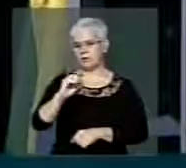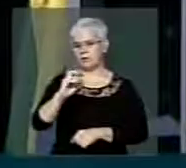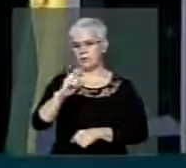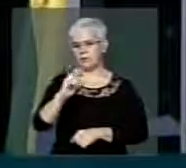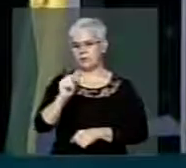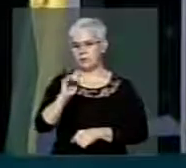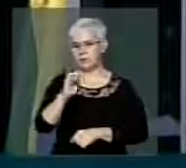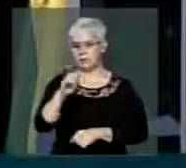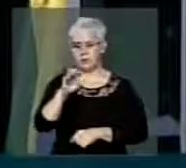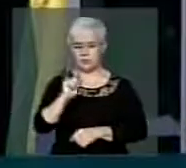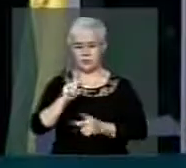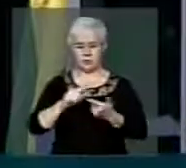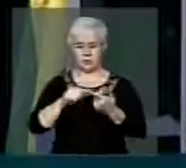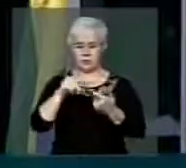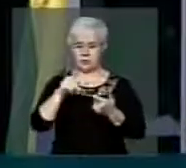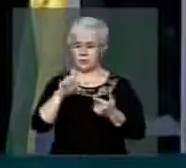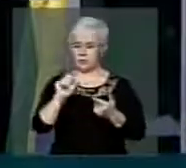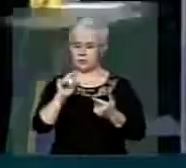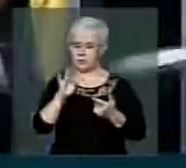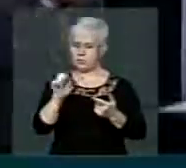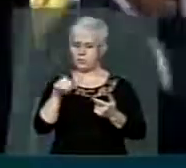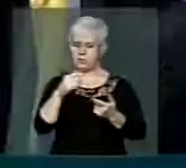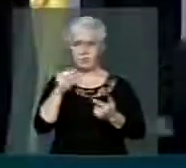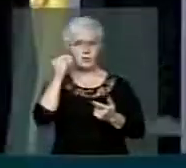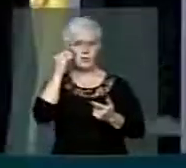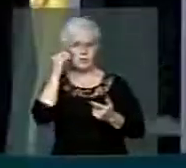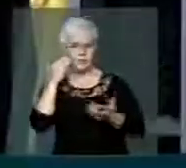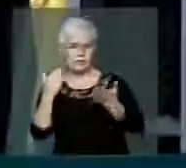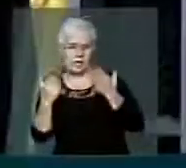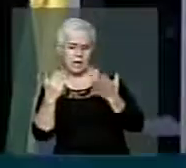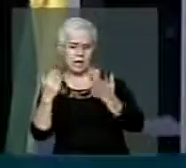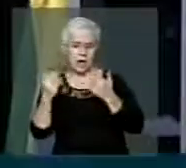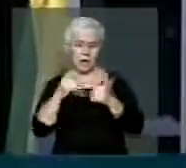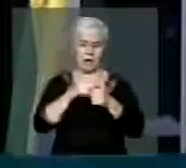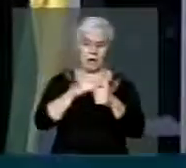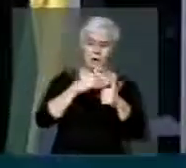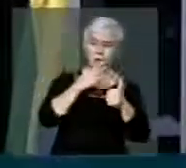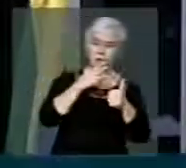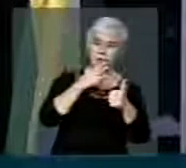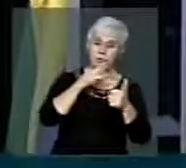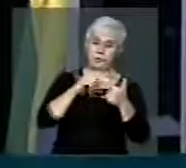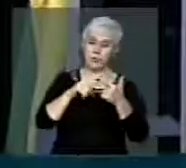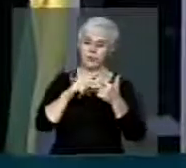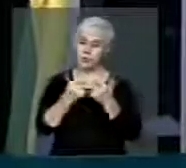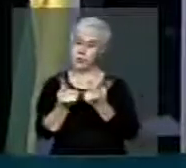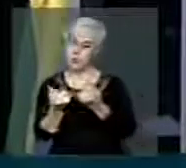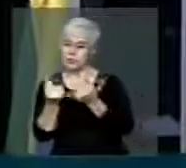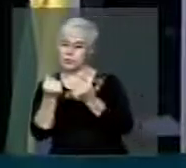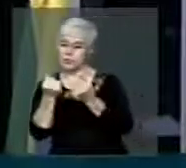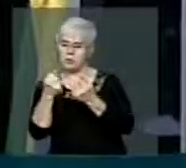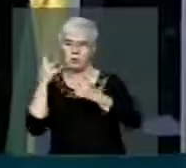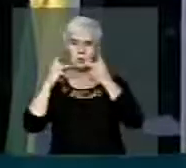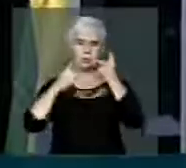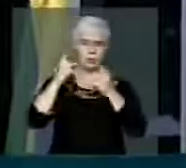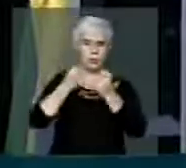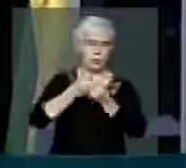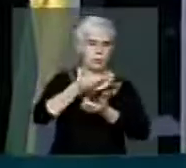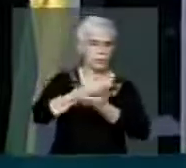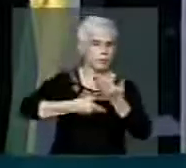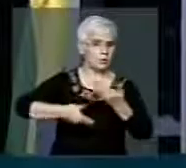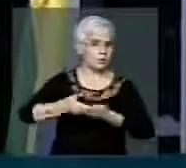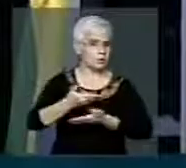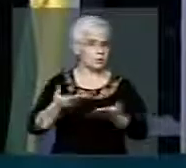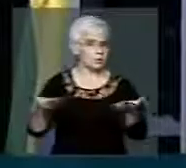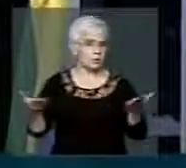equilíbrio entre o conhecimento, entre o econômico e o político, hoje vivemos